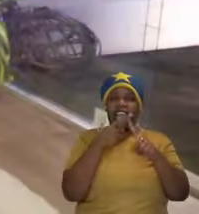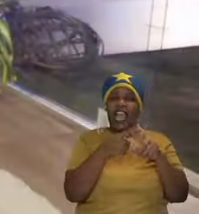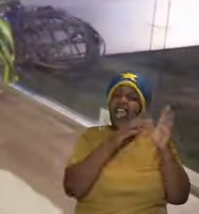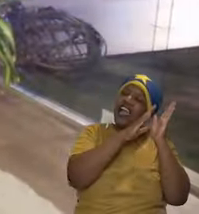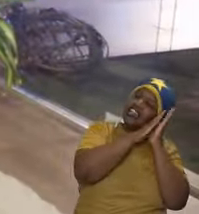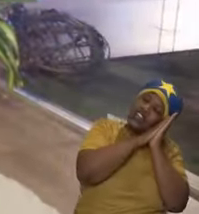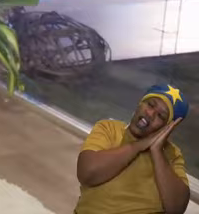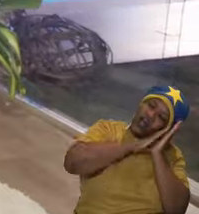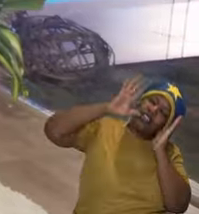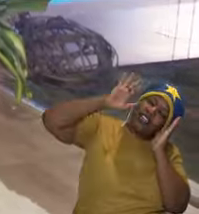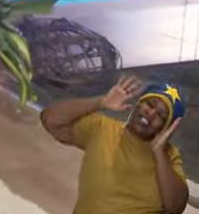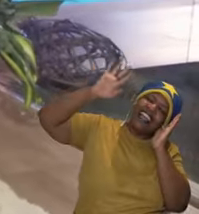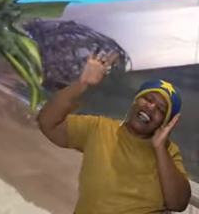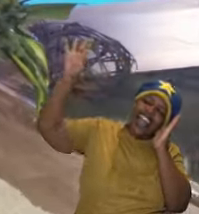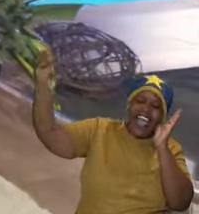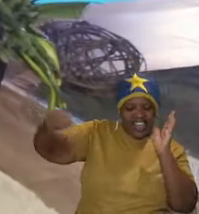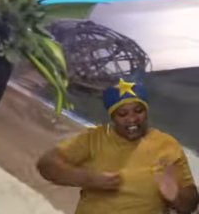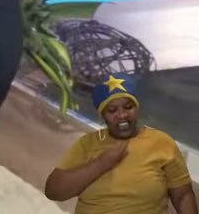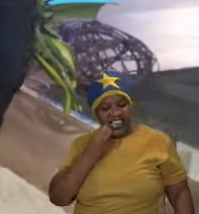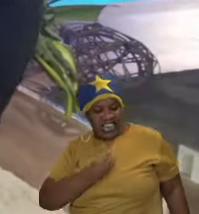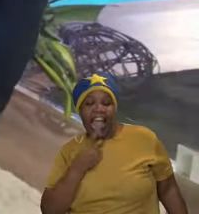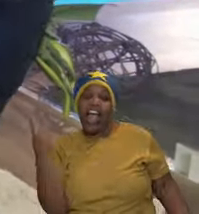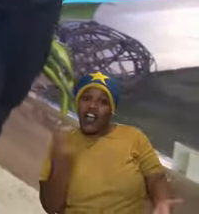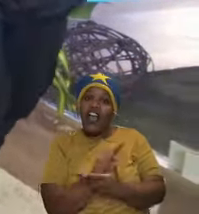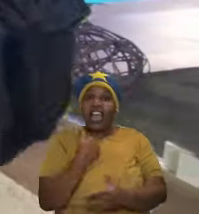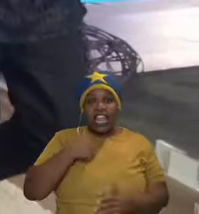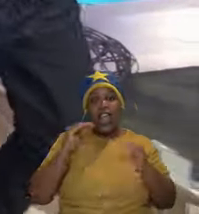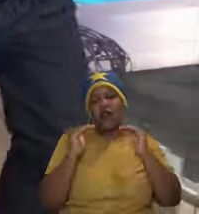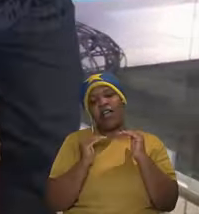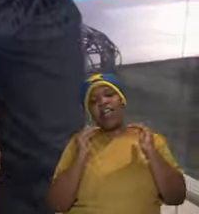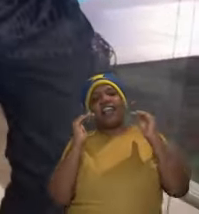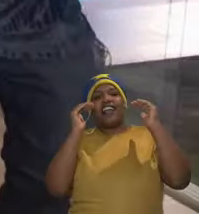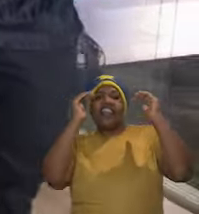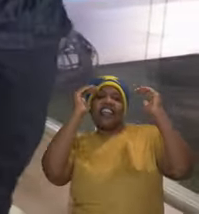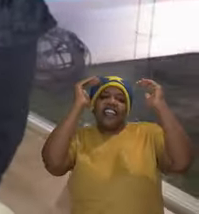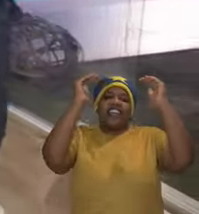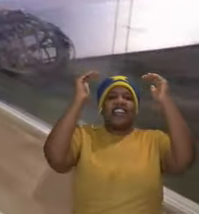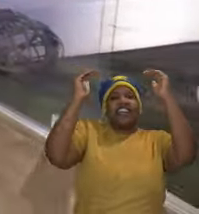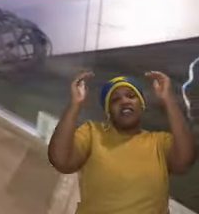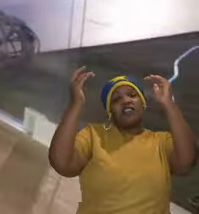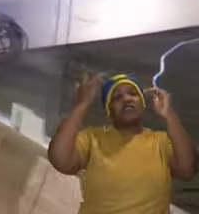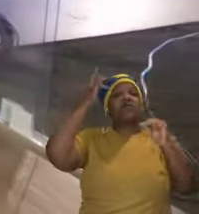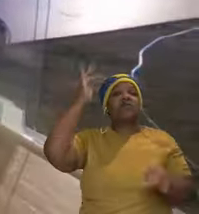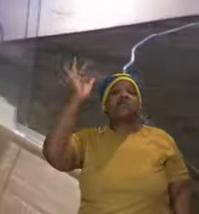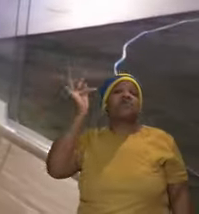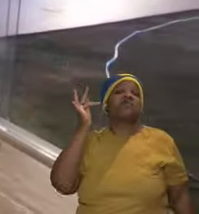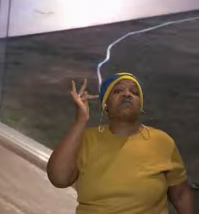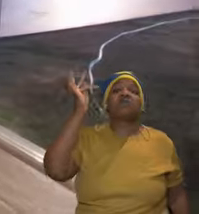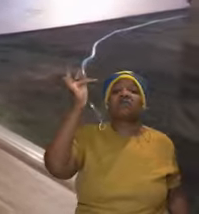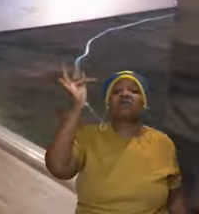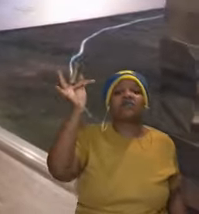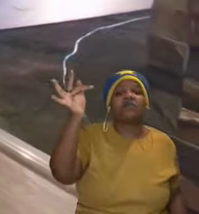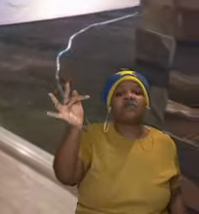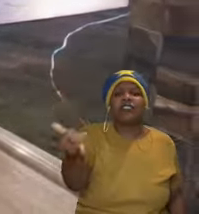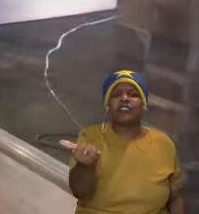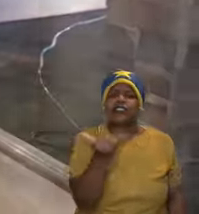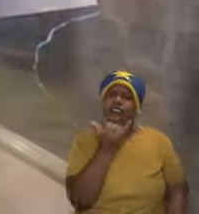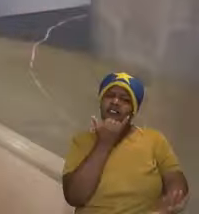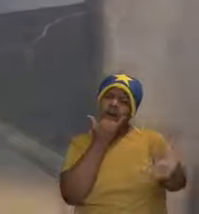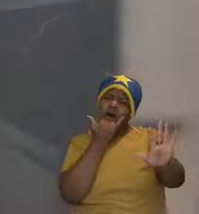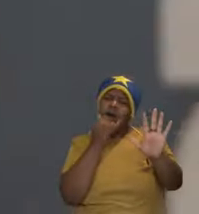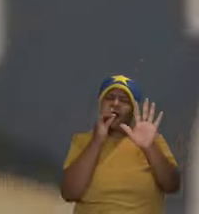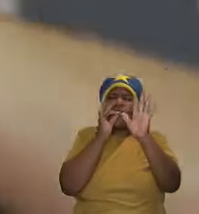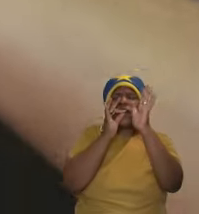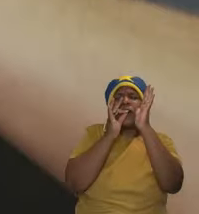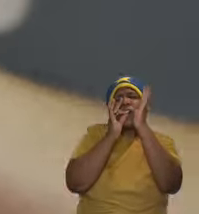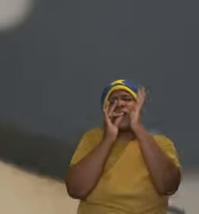Pois quem dorme sonha, quem vive realiza. Eu elevo o nível do imprevisível. Desculpe minha lomba,